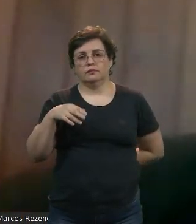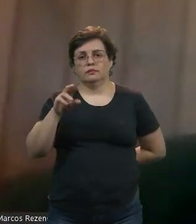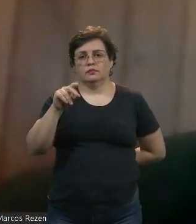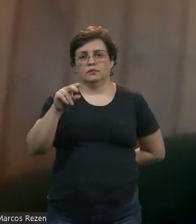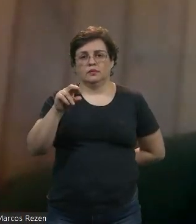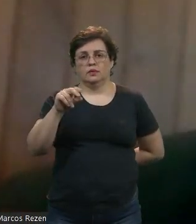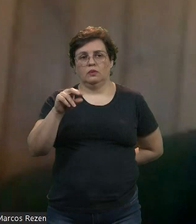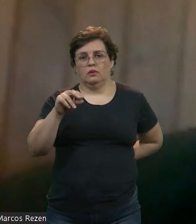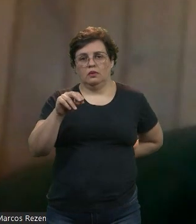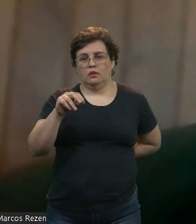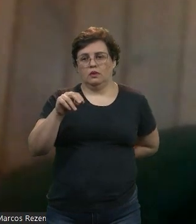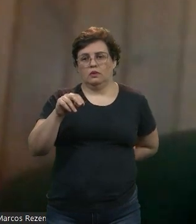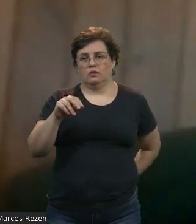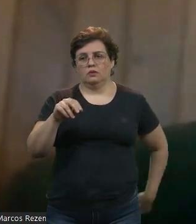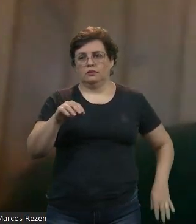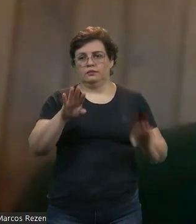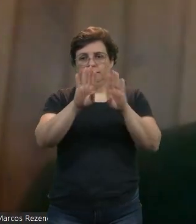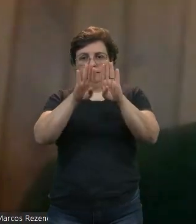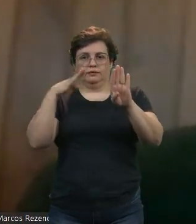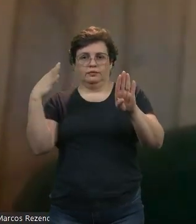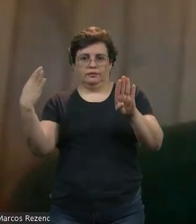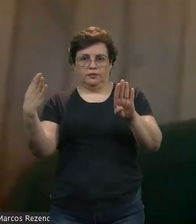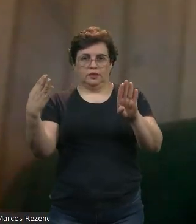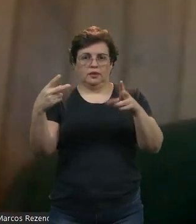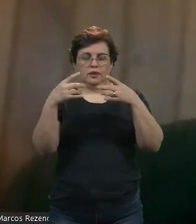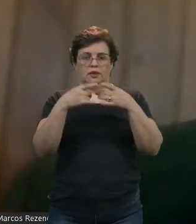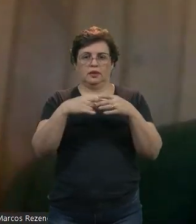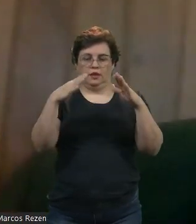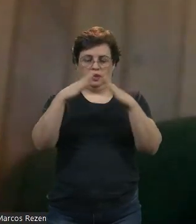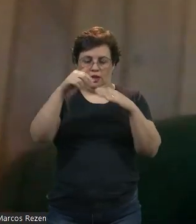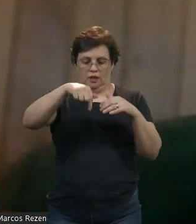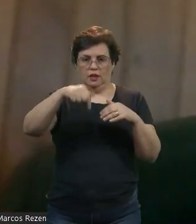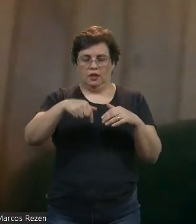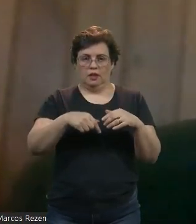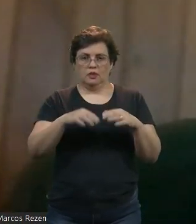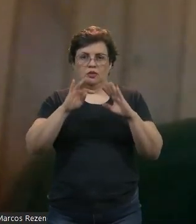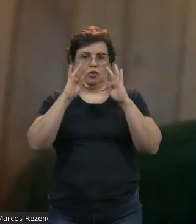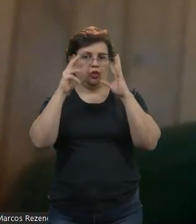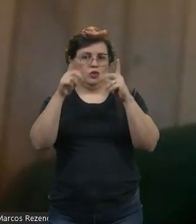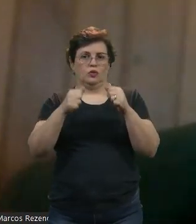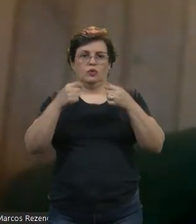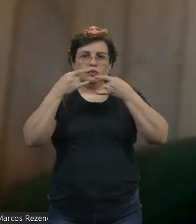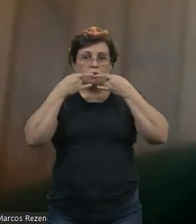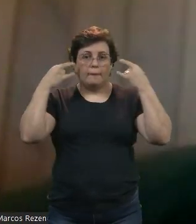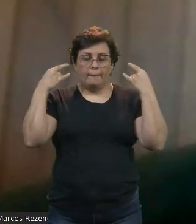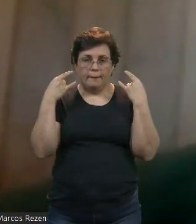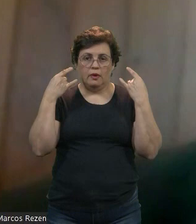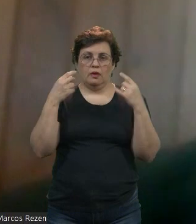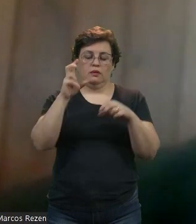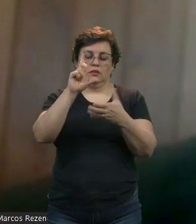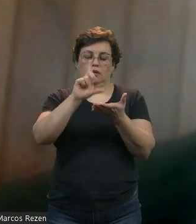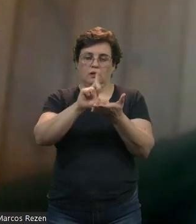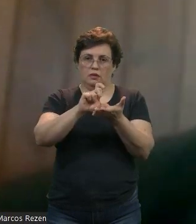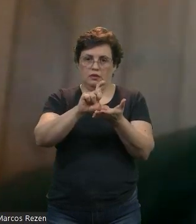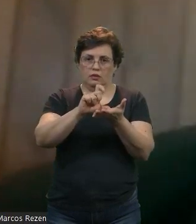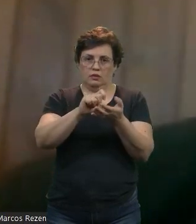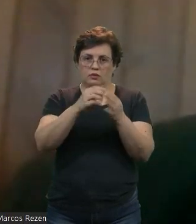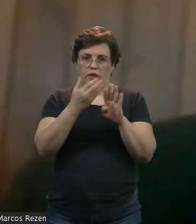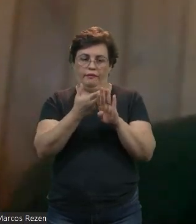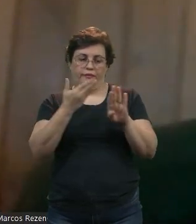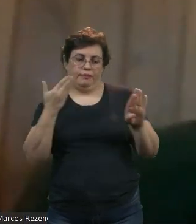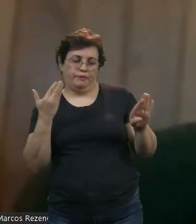na portaria da casa, todos de máscara, com distanciamento, a utilização de álcool gel. Não